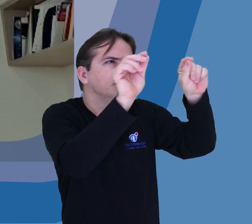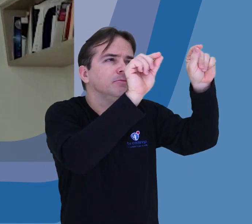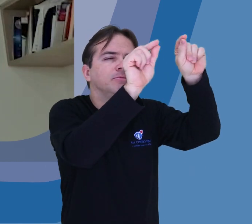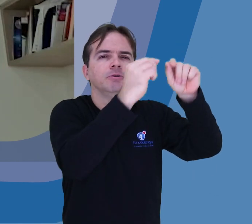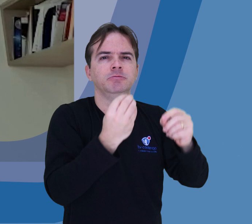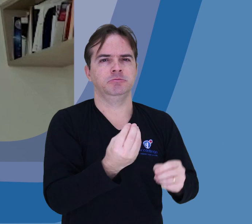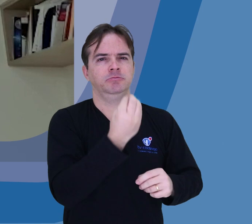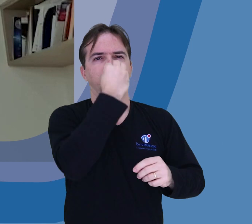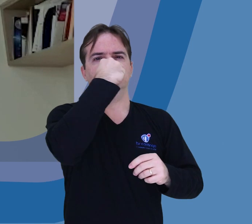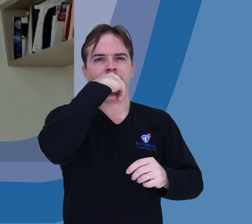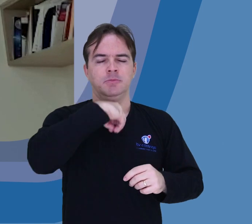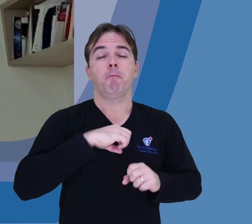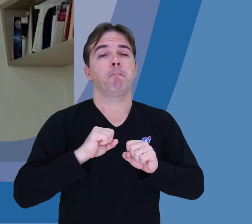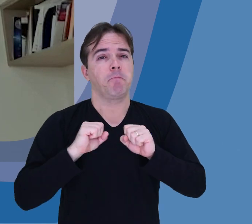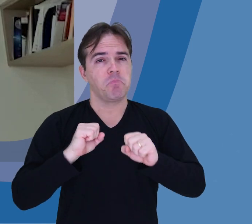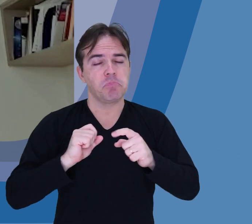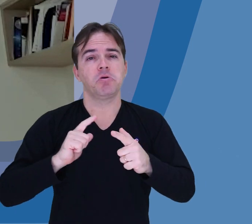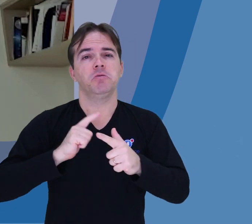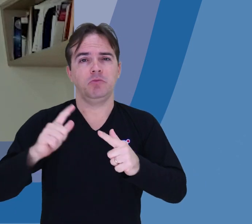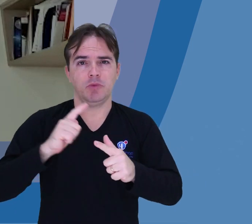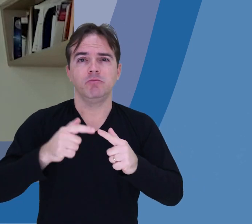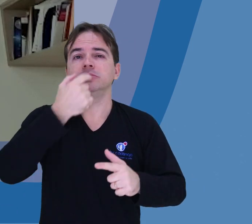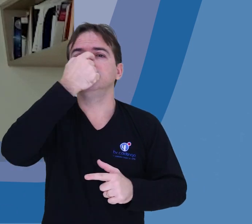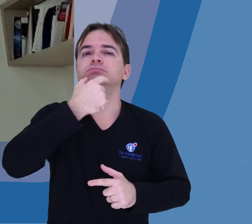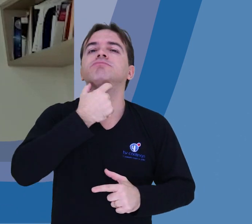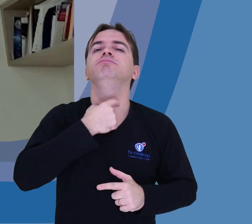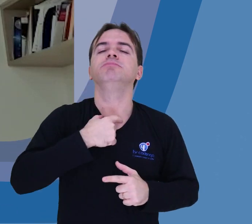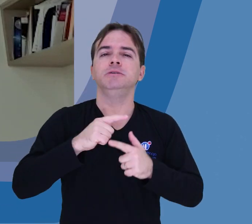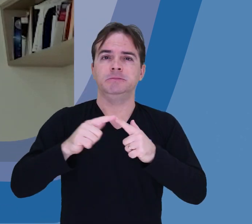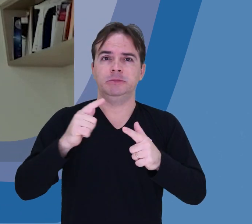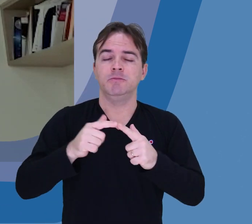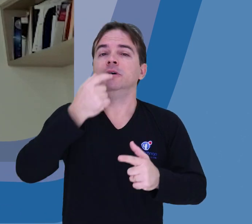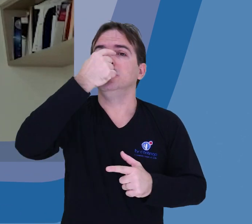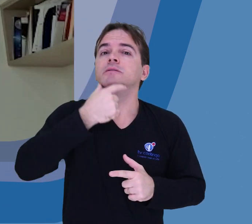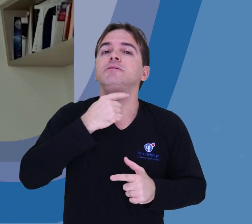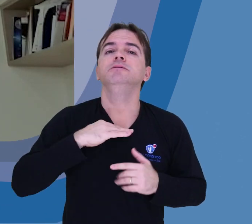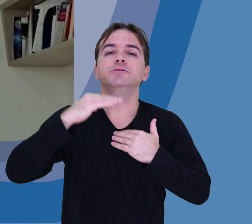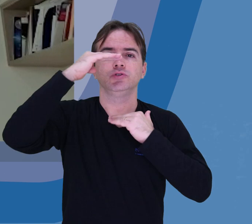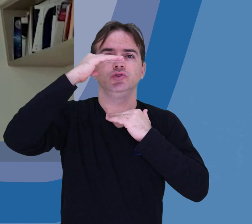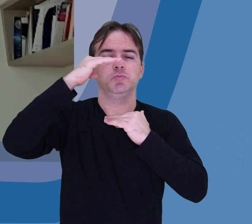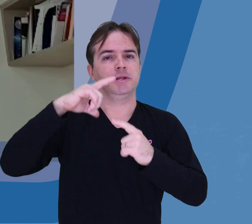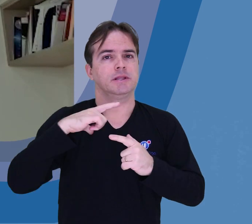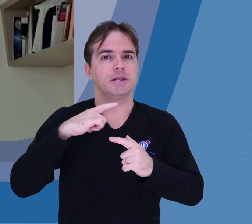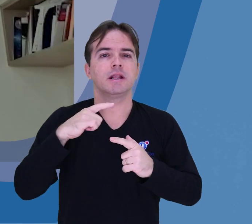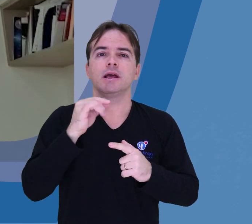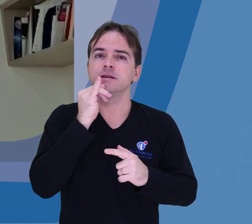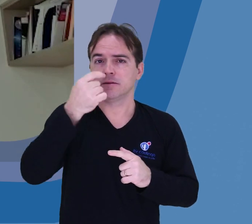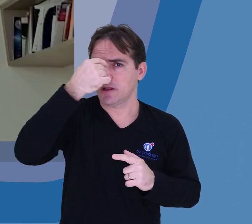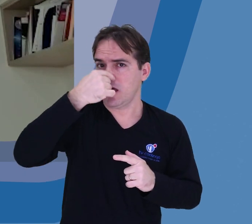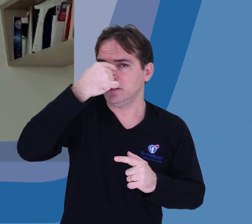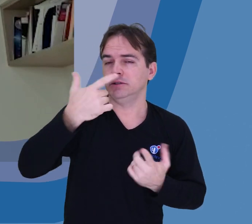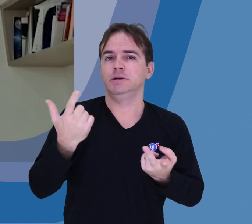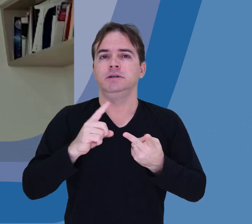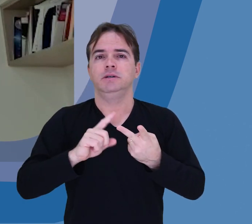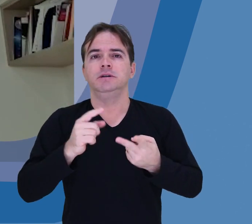cresci vos ao a mucosa da via aérea então tanto da via aérea superior a gente fala de mucosa